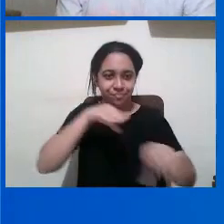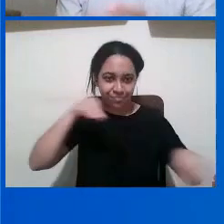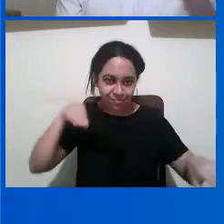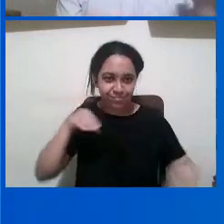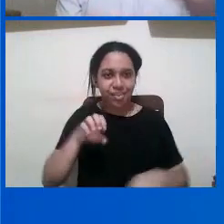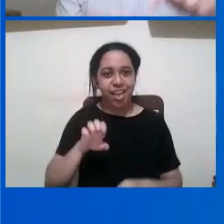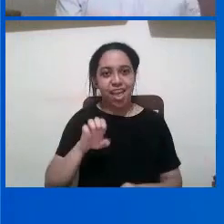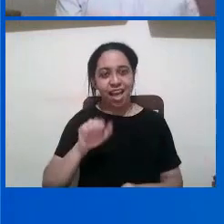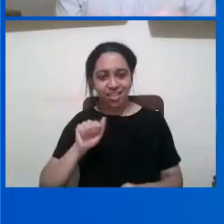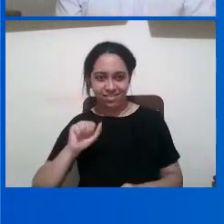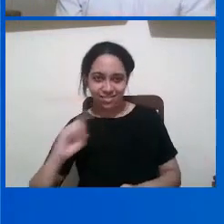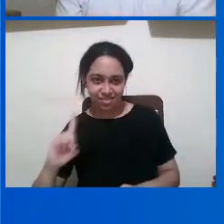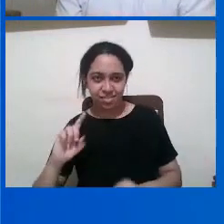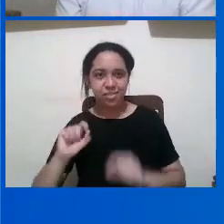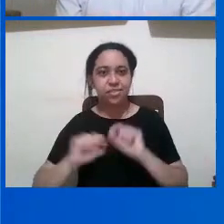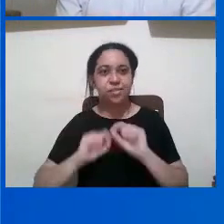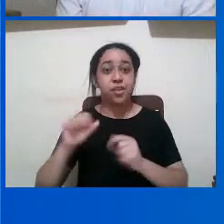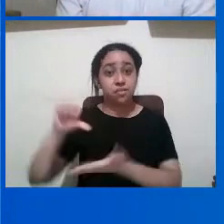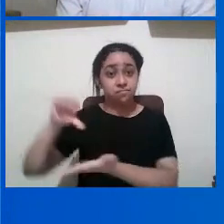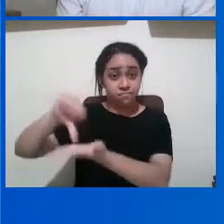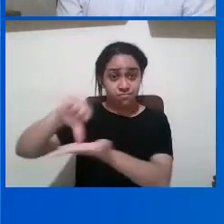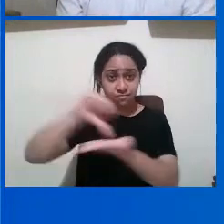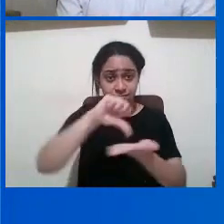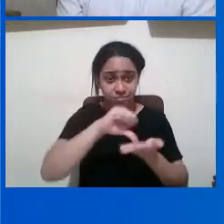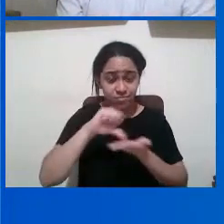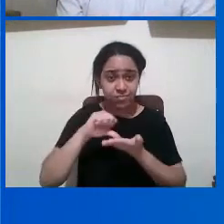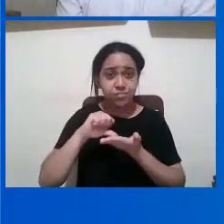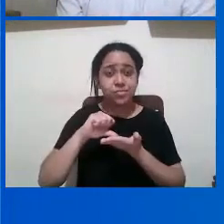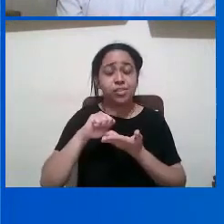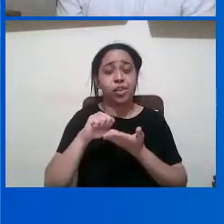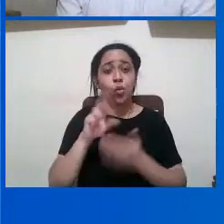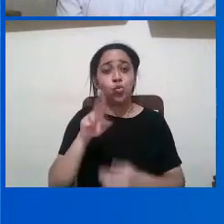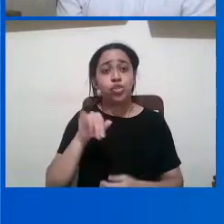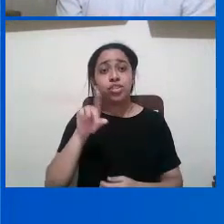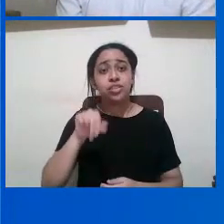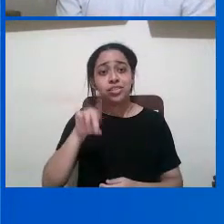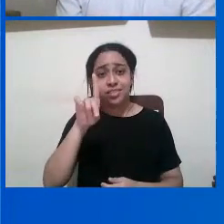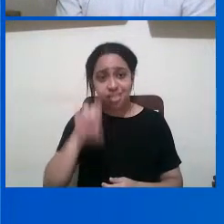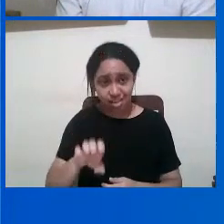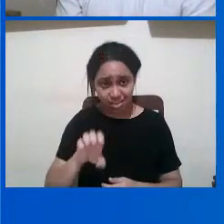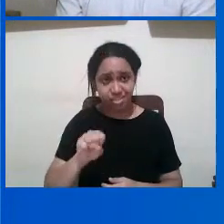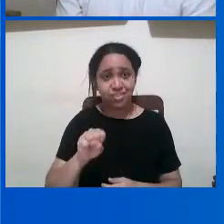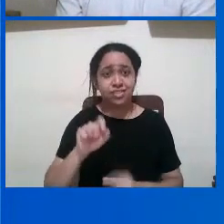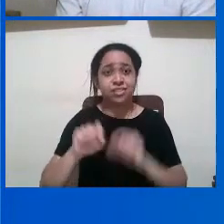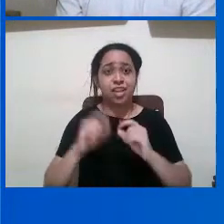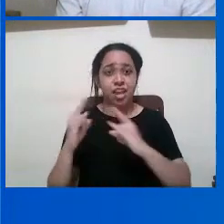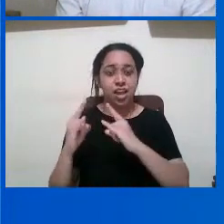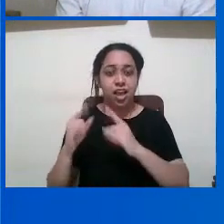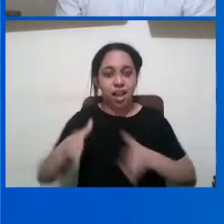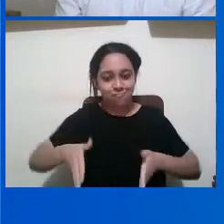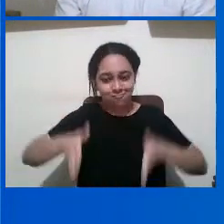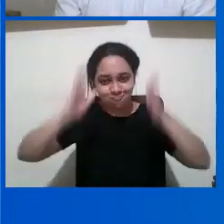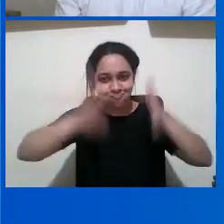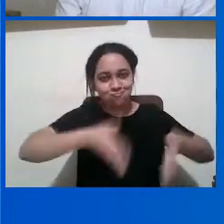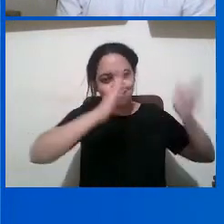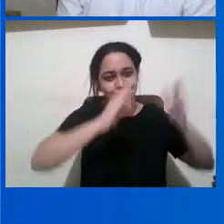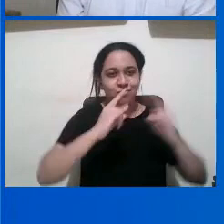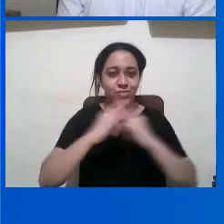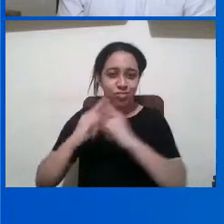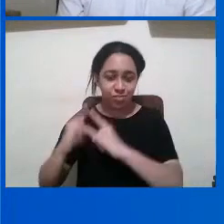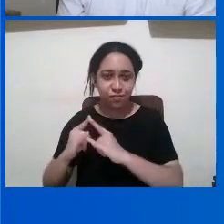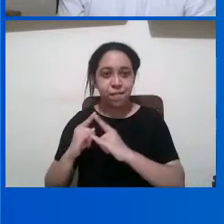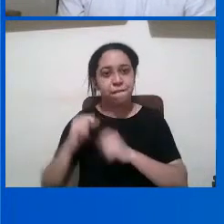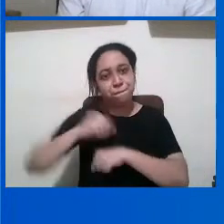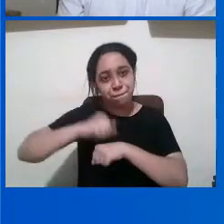atua nos polos dentro das suas unidades Nas suas nas suas instalações físicas onde funcionam as faculdades